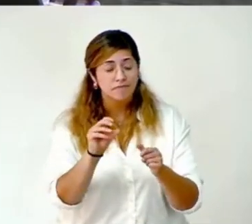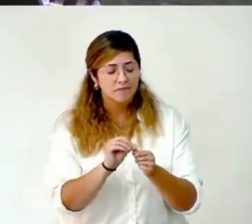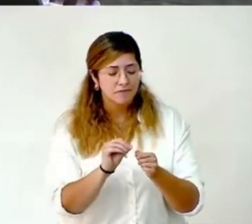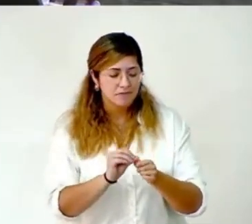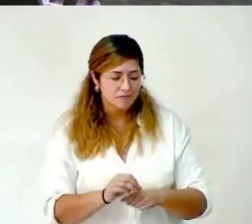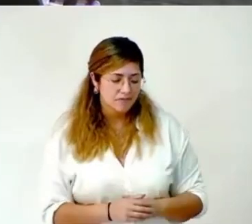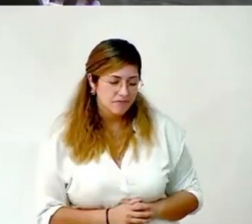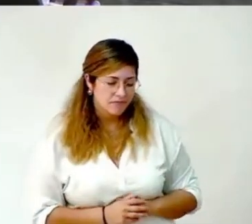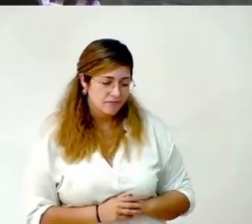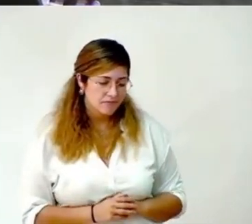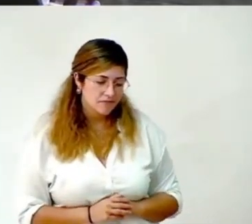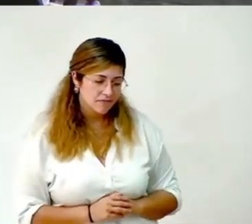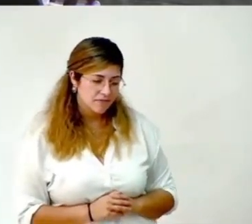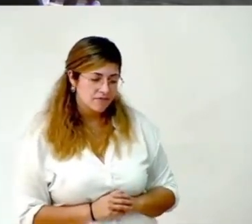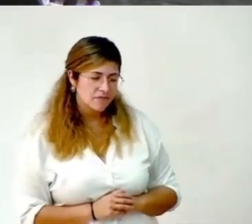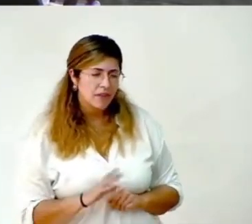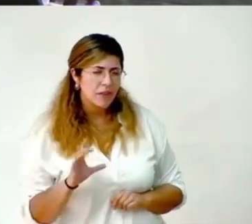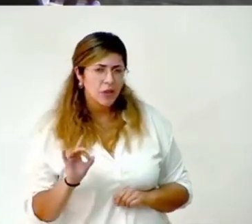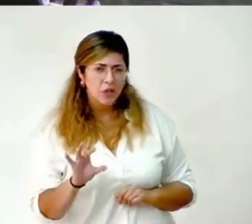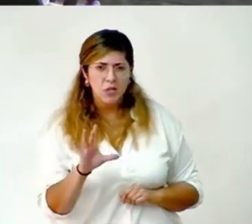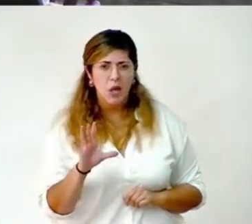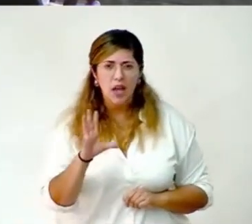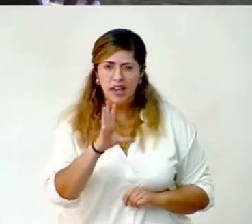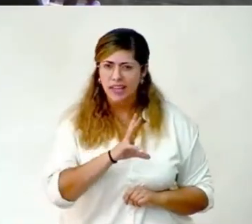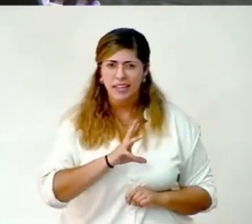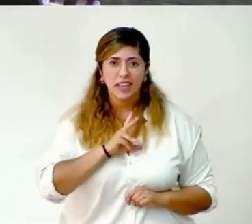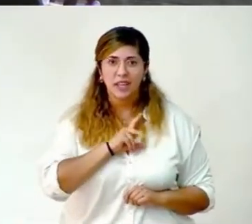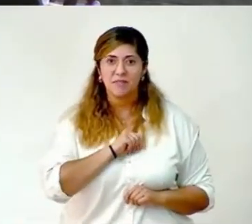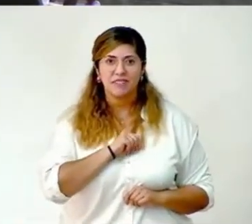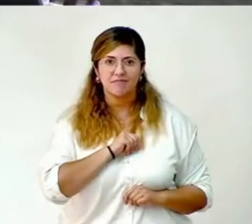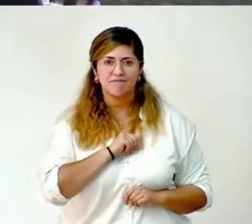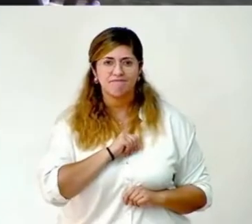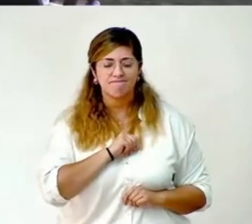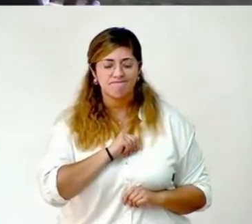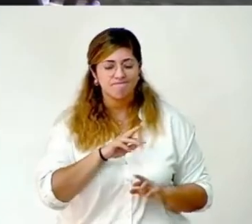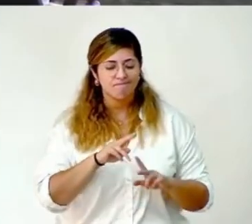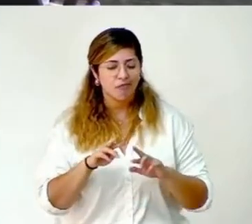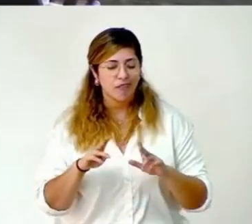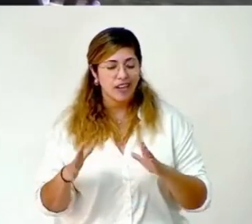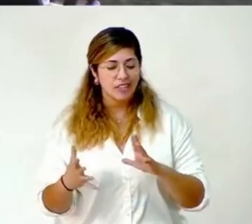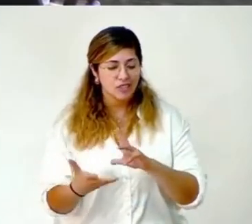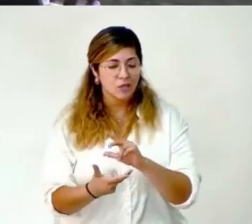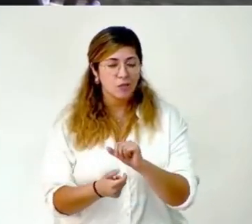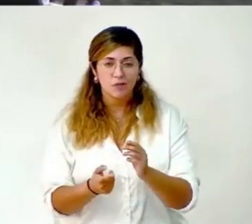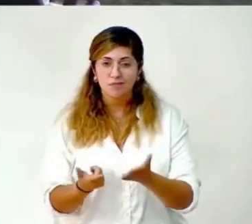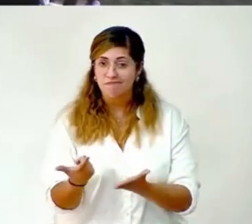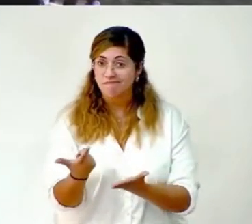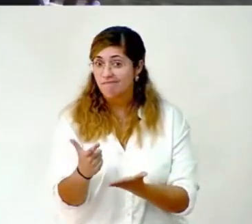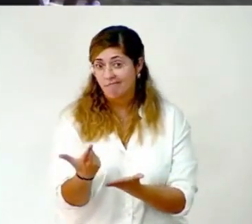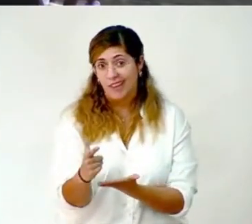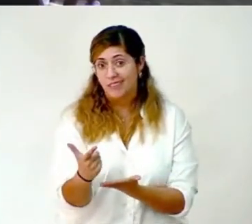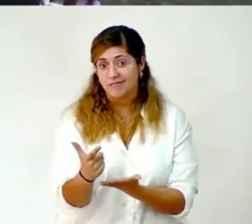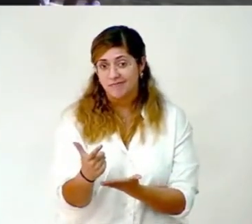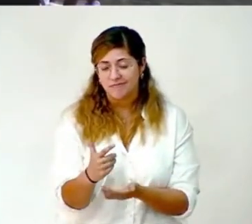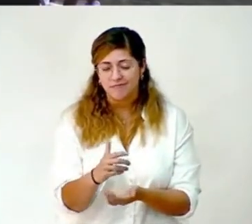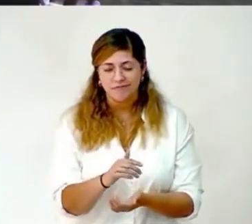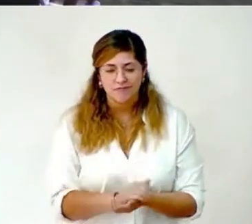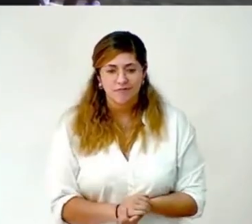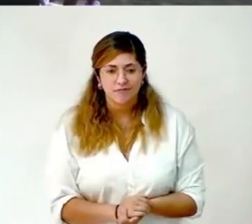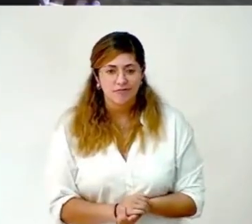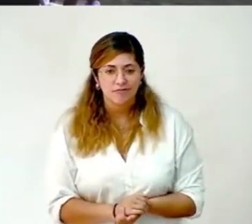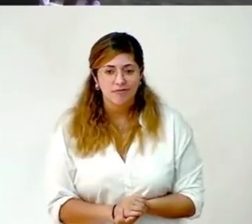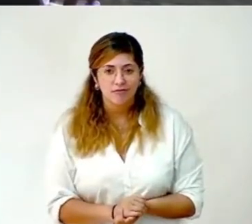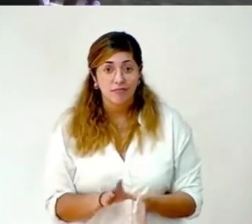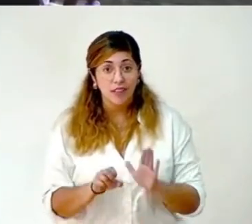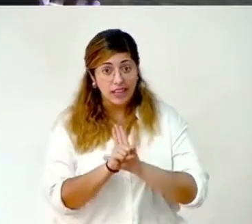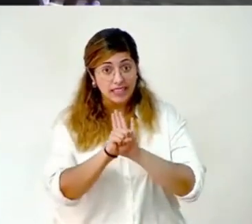amam, qual a diferença entre vocês e o mundo? Nenhuma. A marca de amar